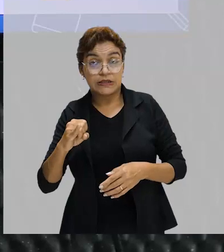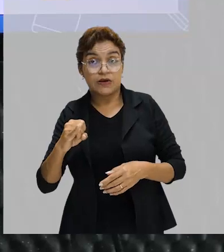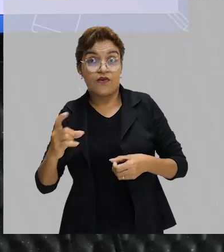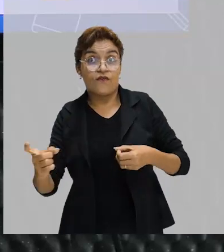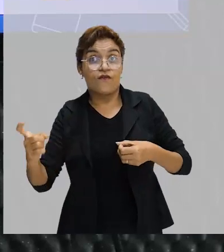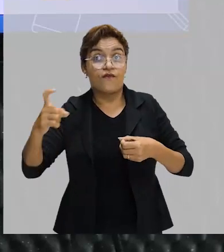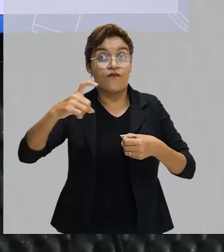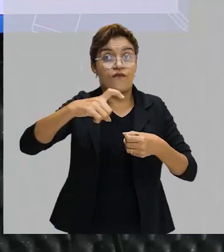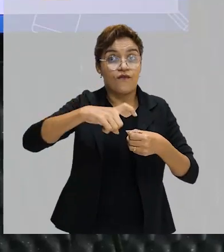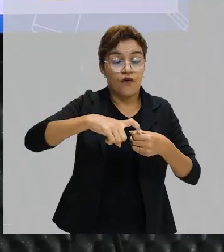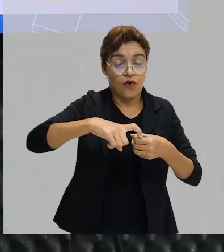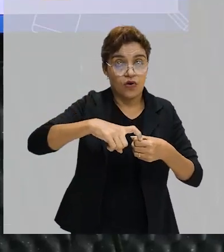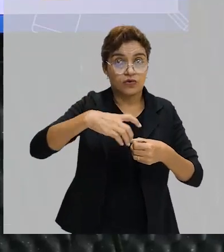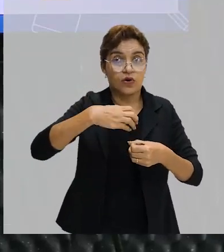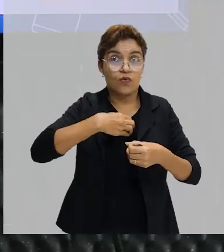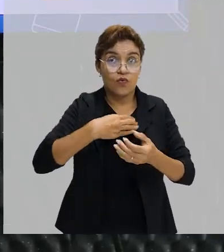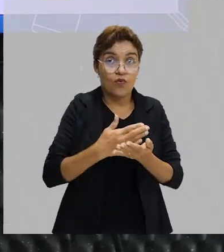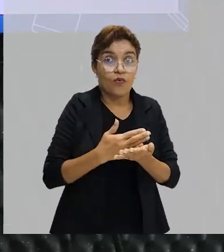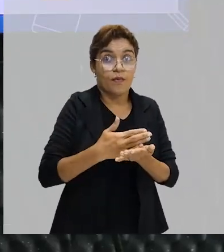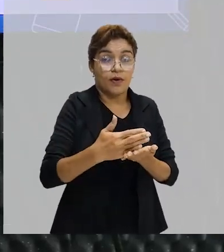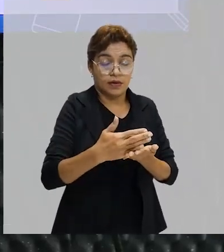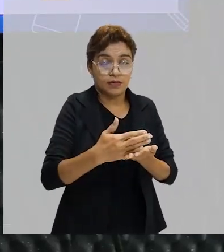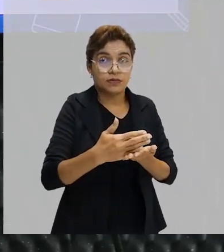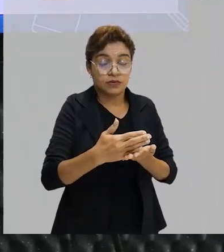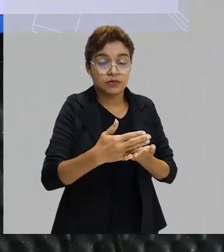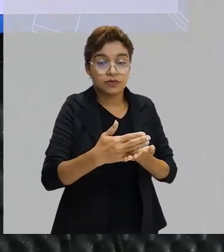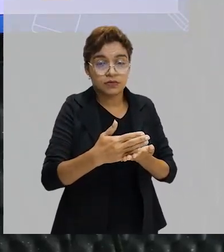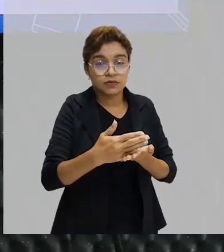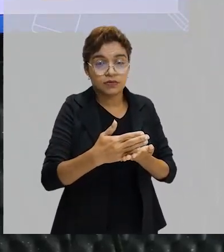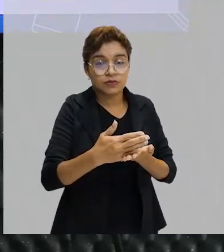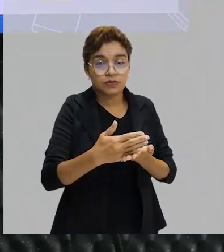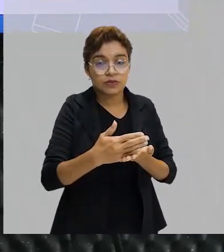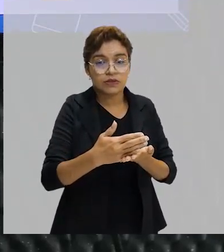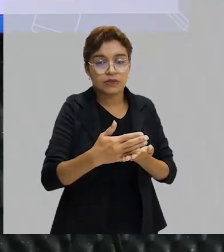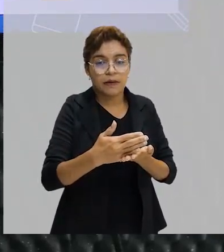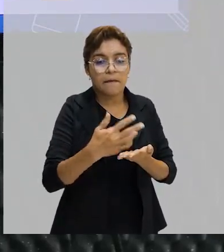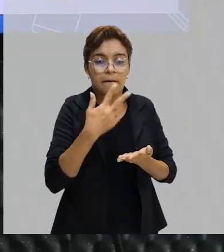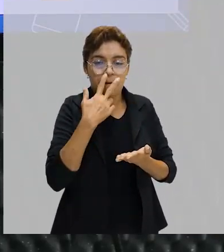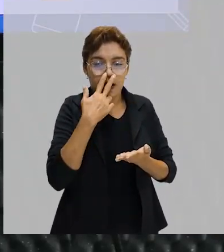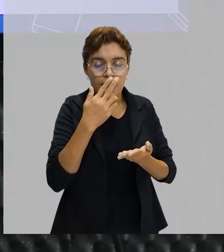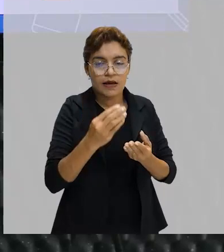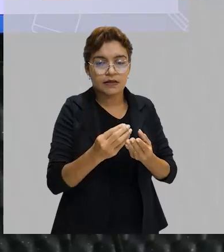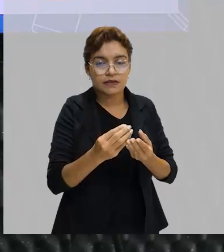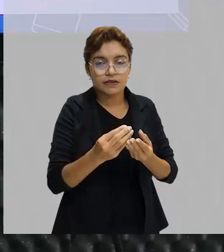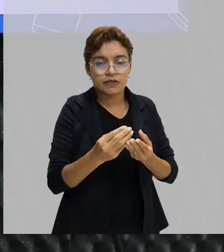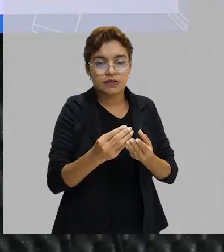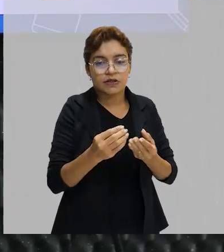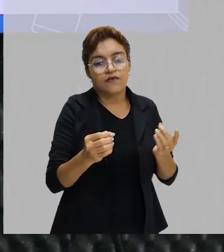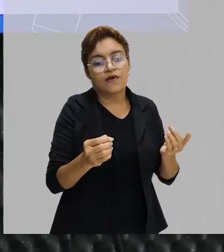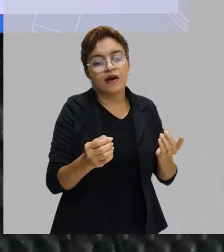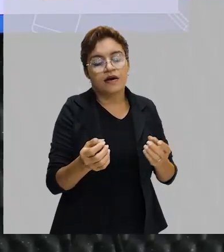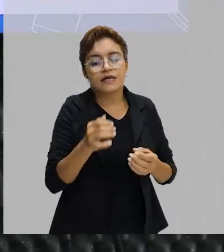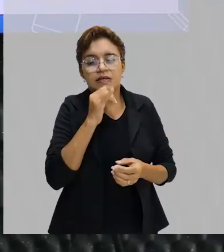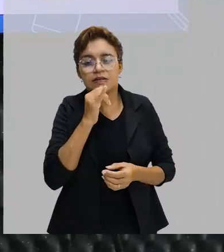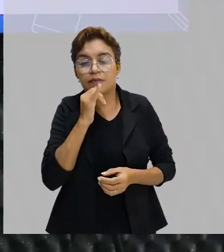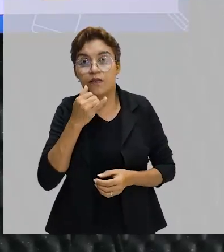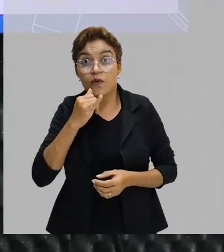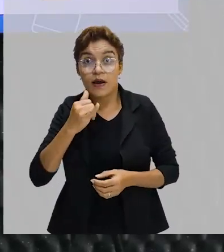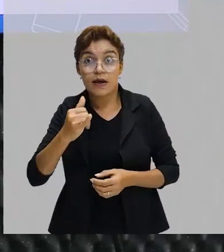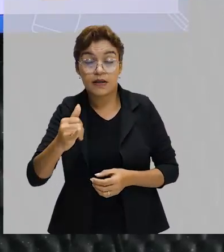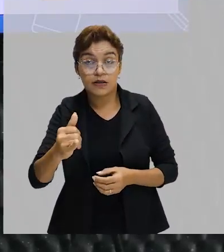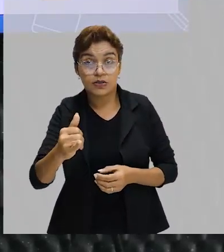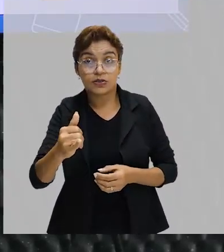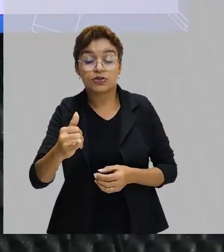seu estado inicial, ele vai estar devolvendo essa energia que ele recebeu, ele vai estar devolvendo,